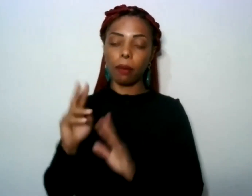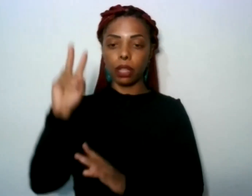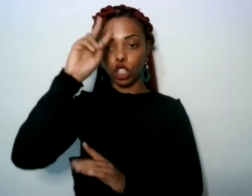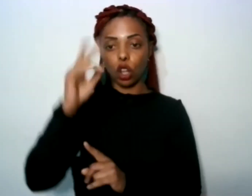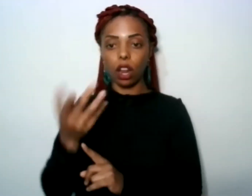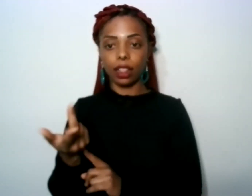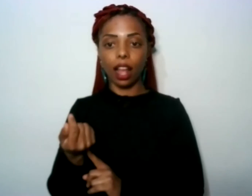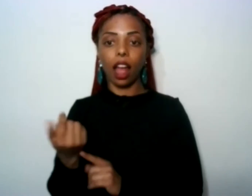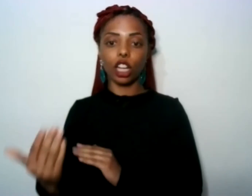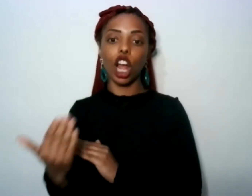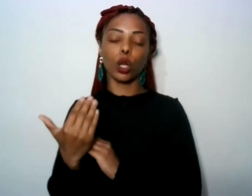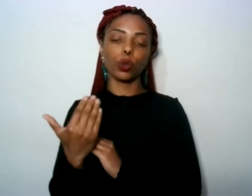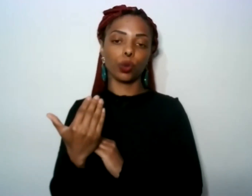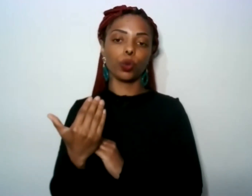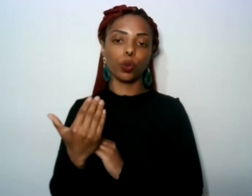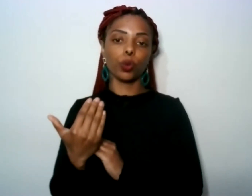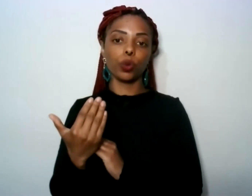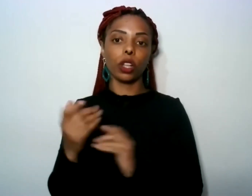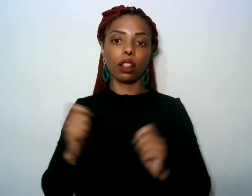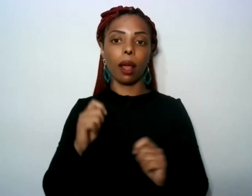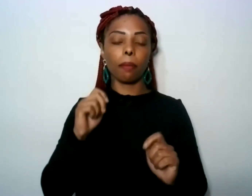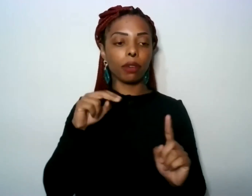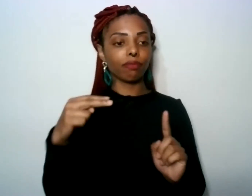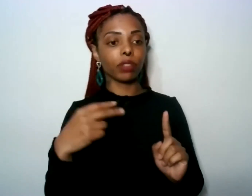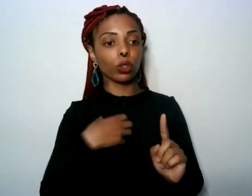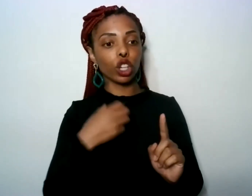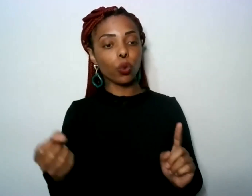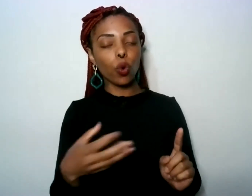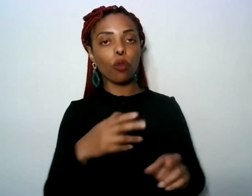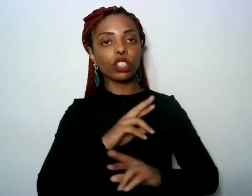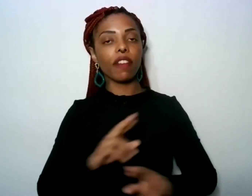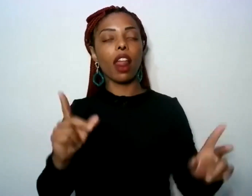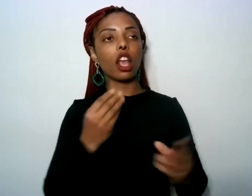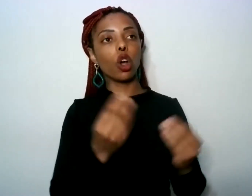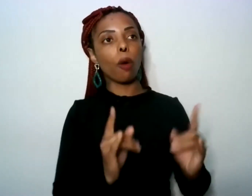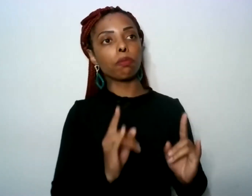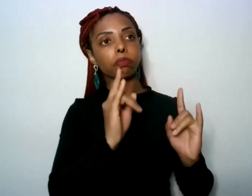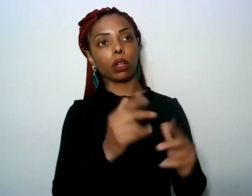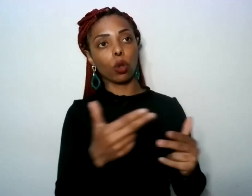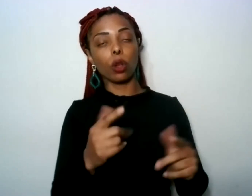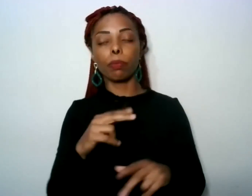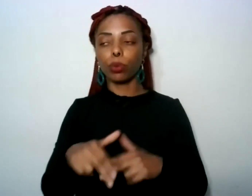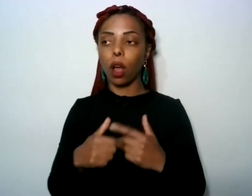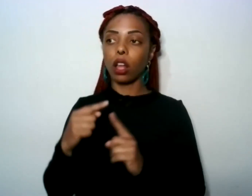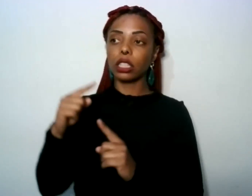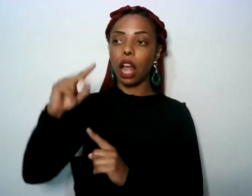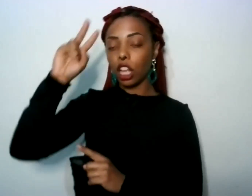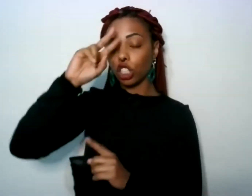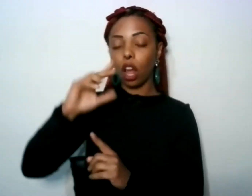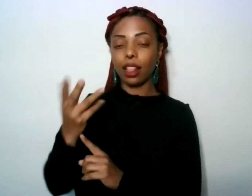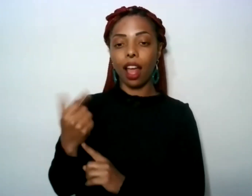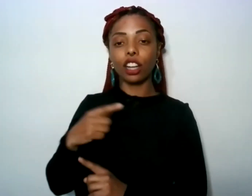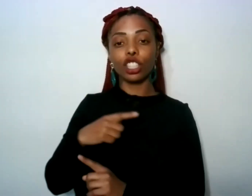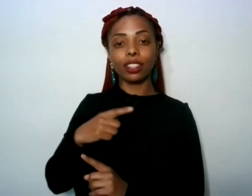um novo tipo de de leitura desses objetos enquanto a história da arte tem um outro tipo